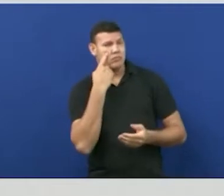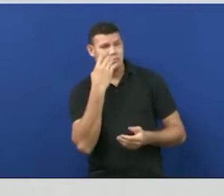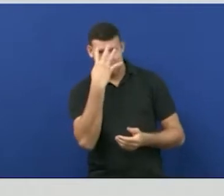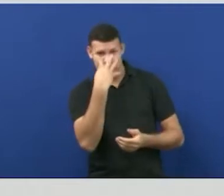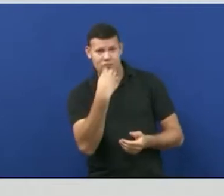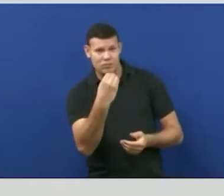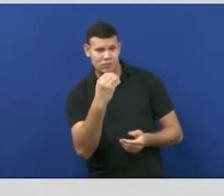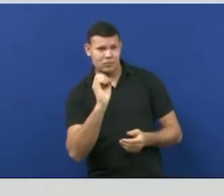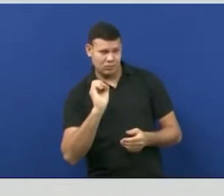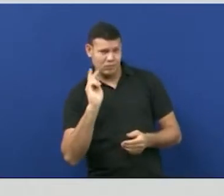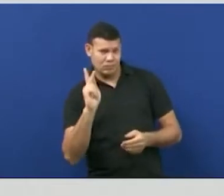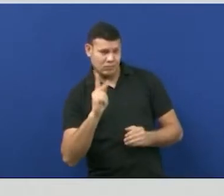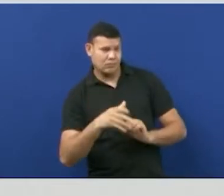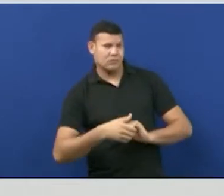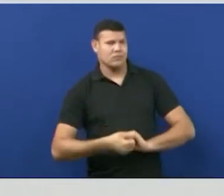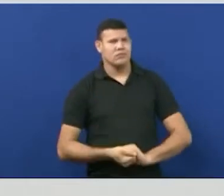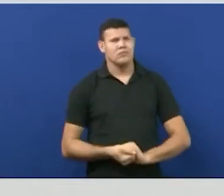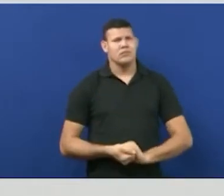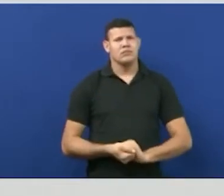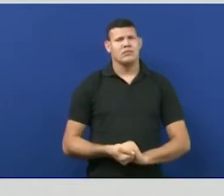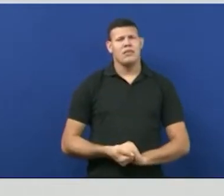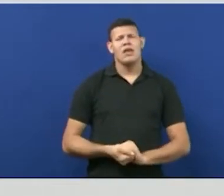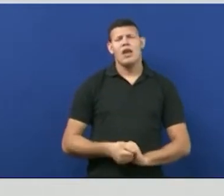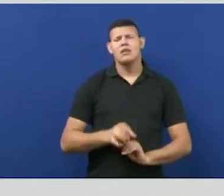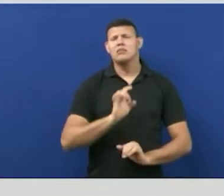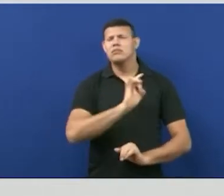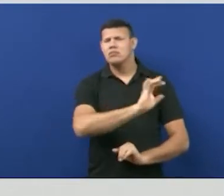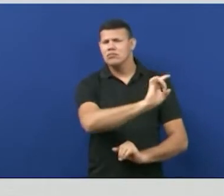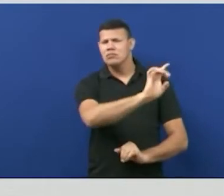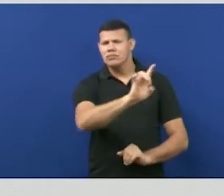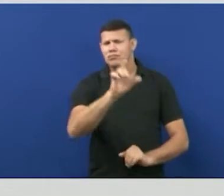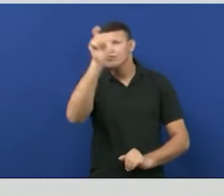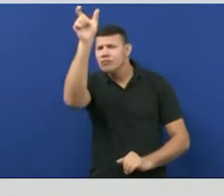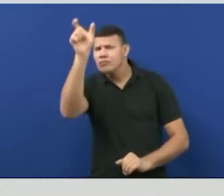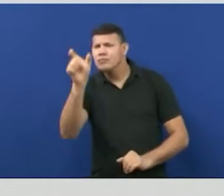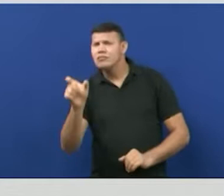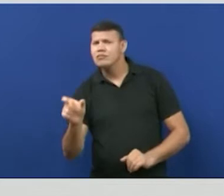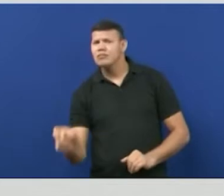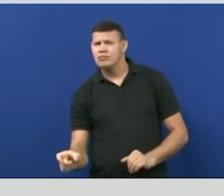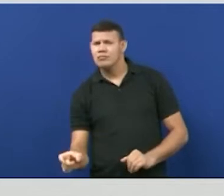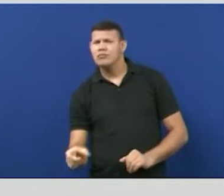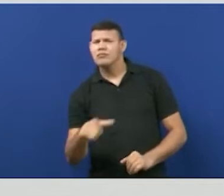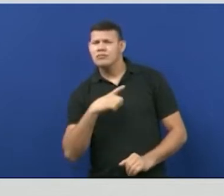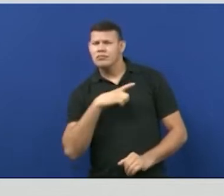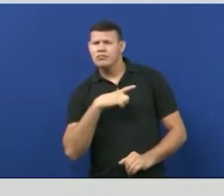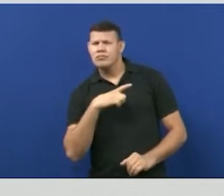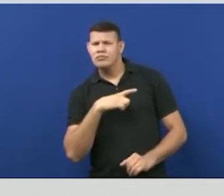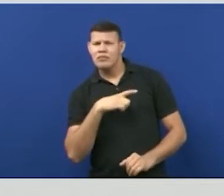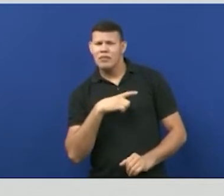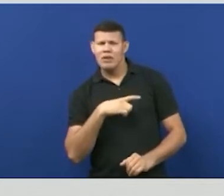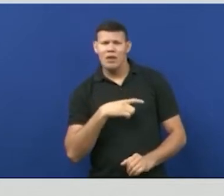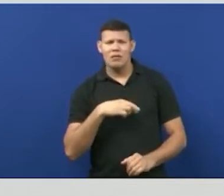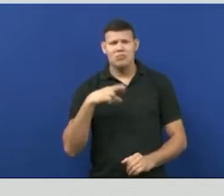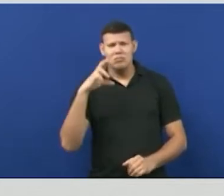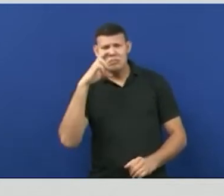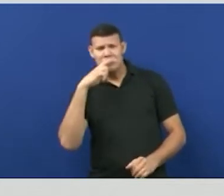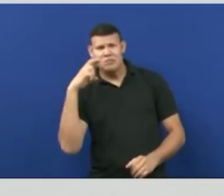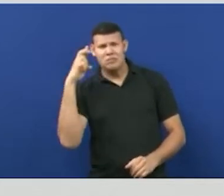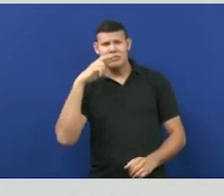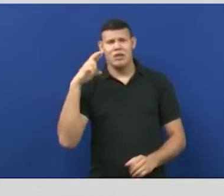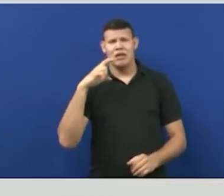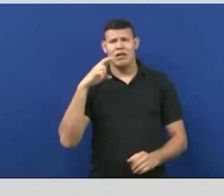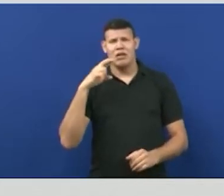Bom, todos nós somos indivíduos, organismos vivos. Nós vamos observar essa imagem de trás